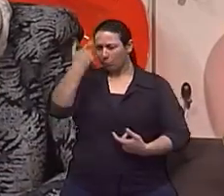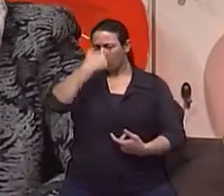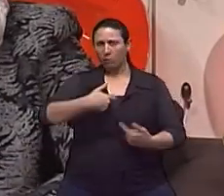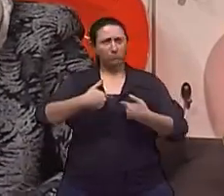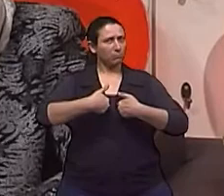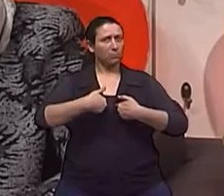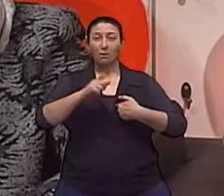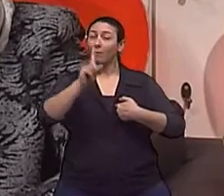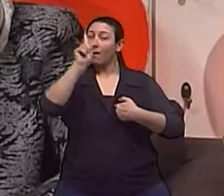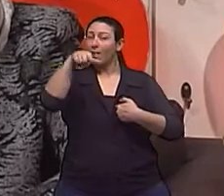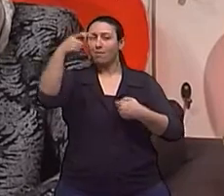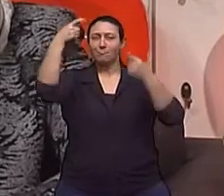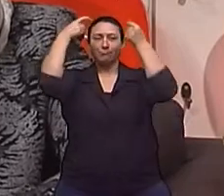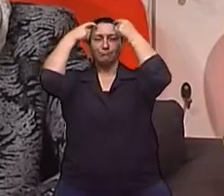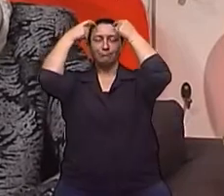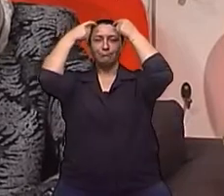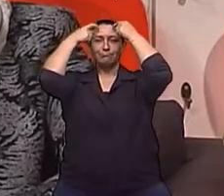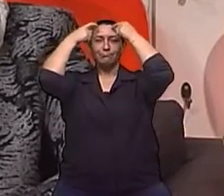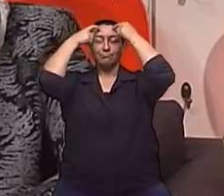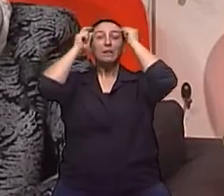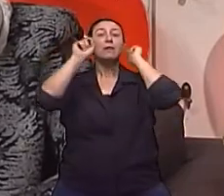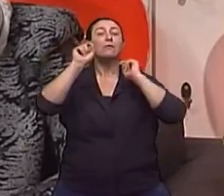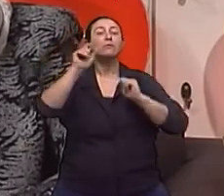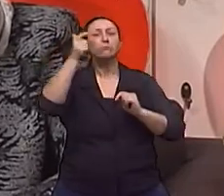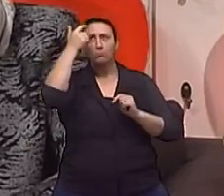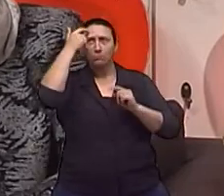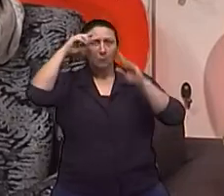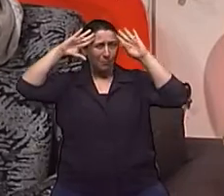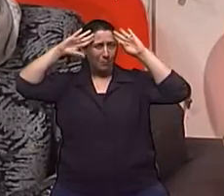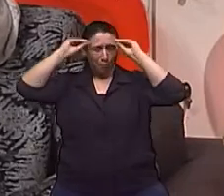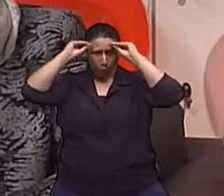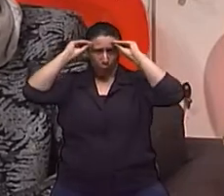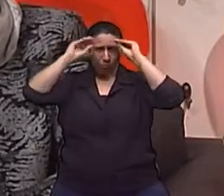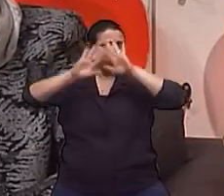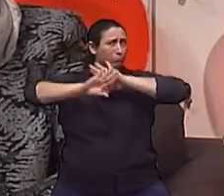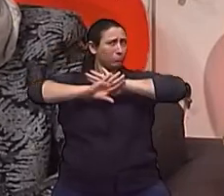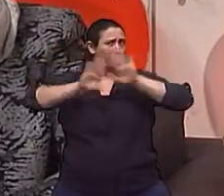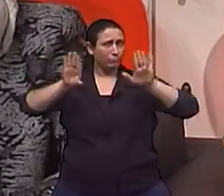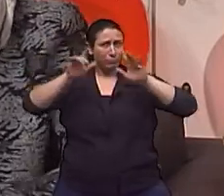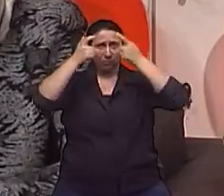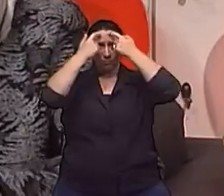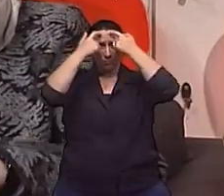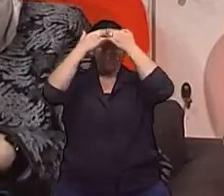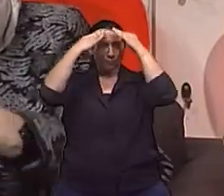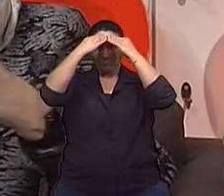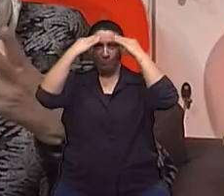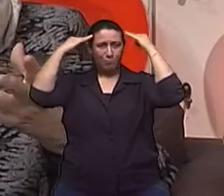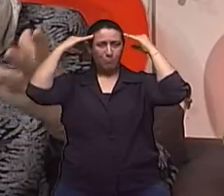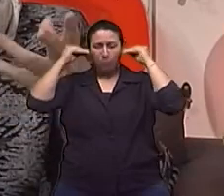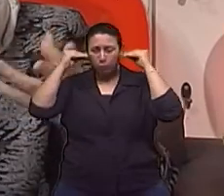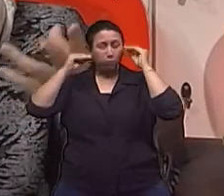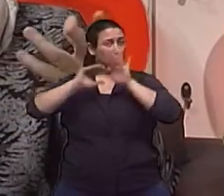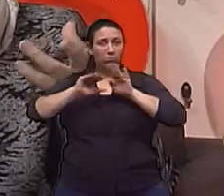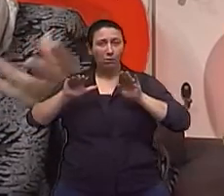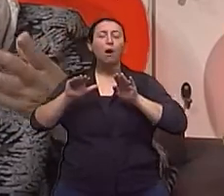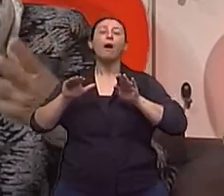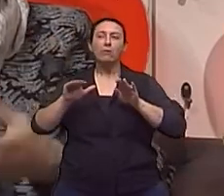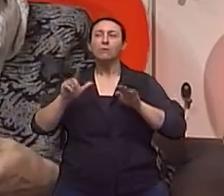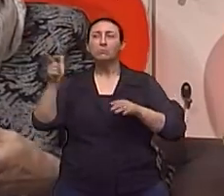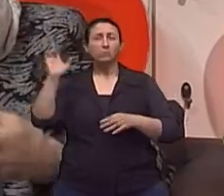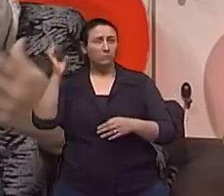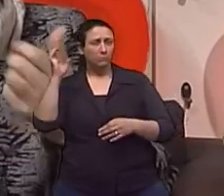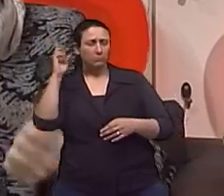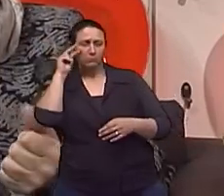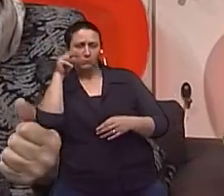no cérebro Porque porque hoje é declarado morto quem ou tronco cerebral não funciona mais então para assistir a